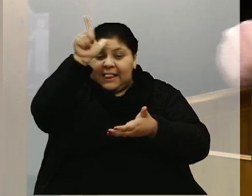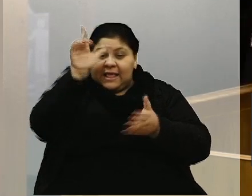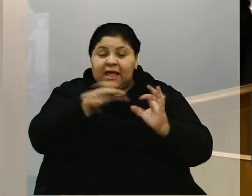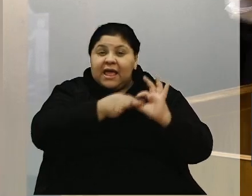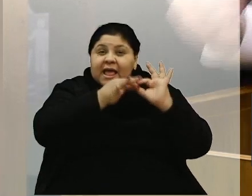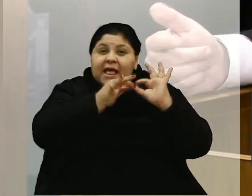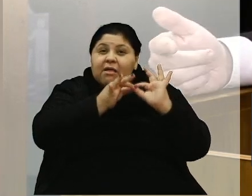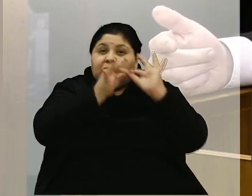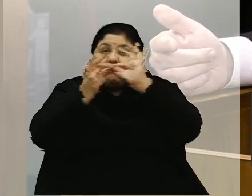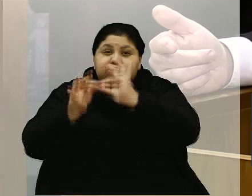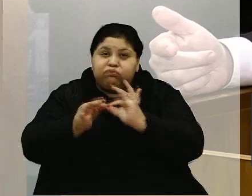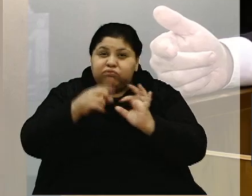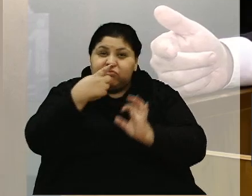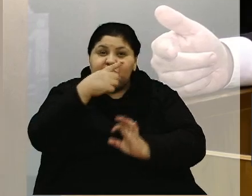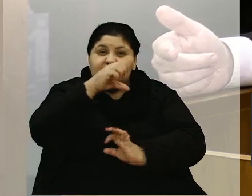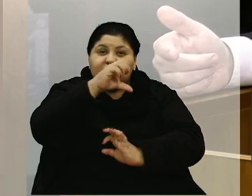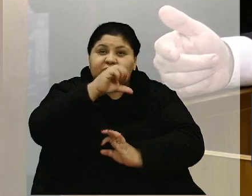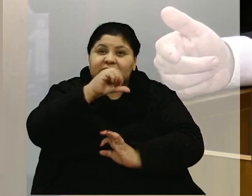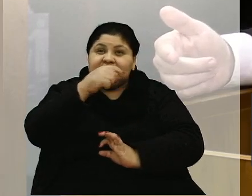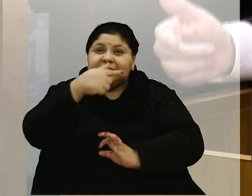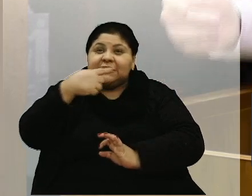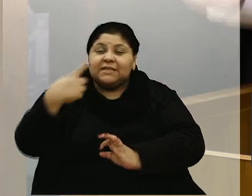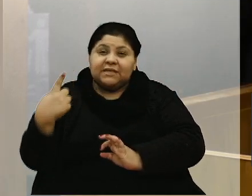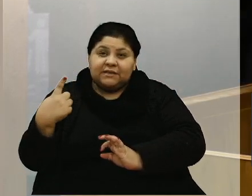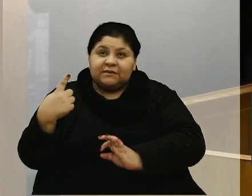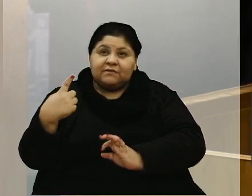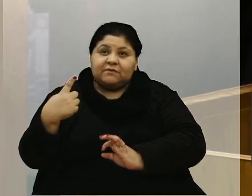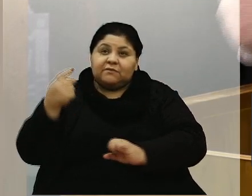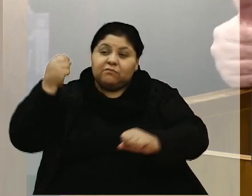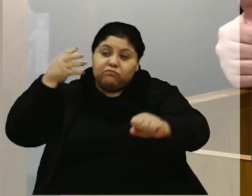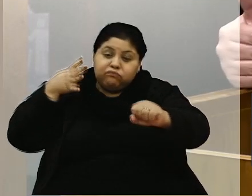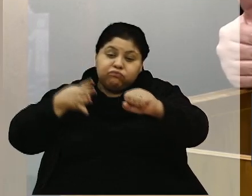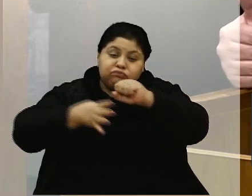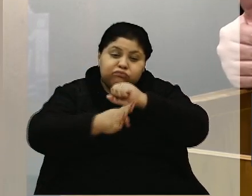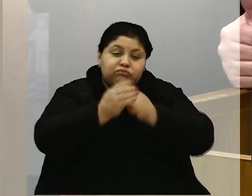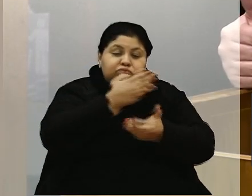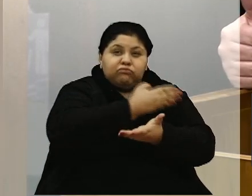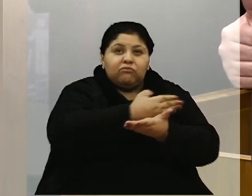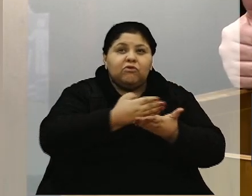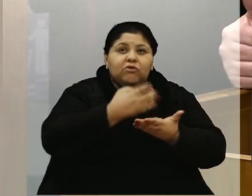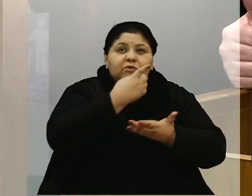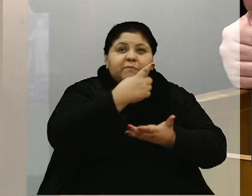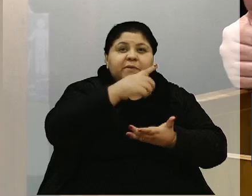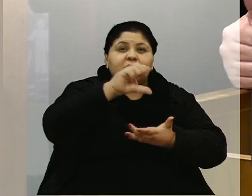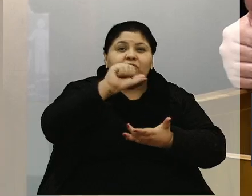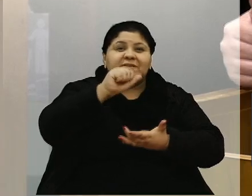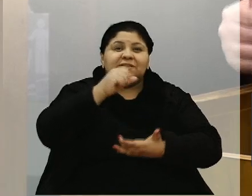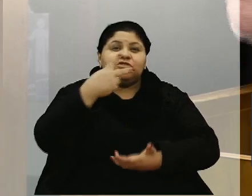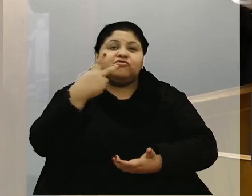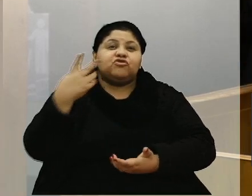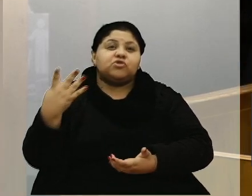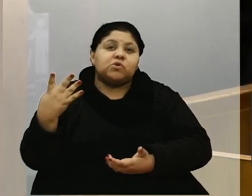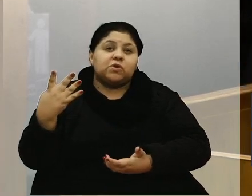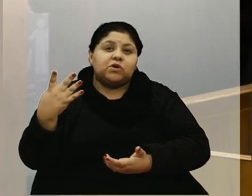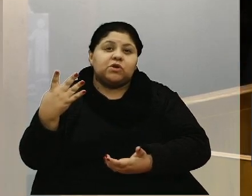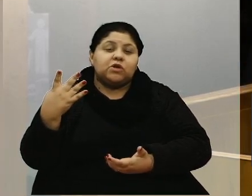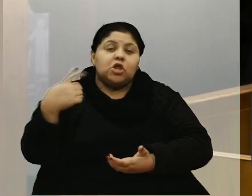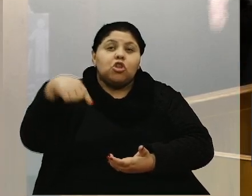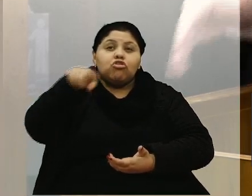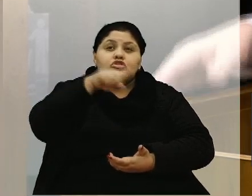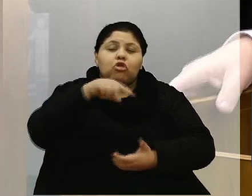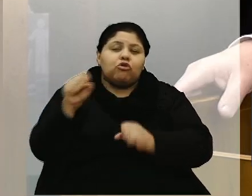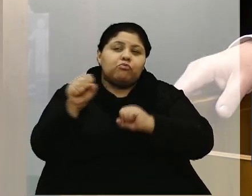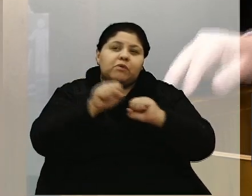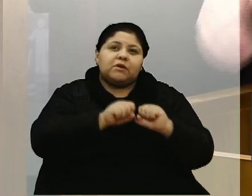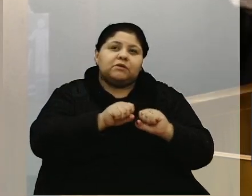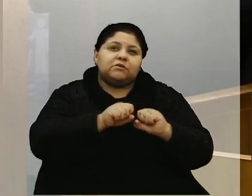de 1871 e a imigração ela se deu em 1824. Então, se nós pudéssemos